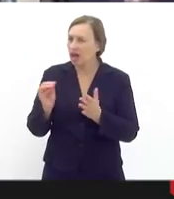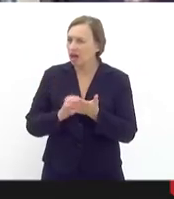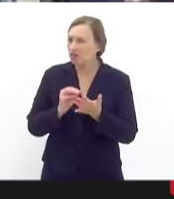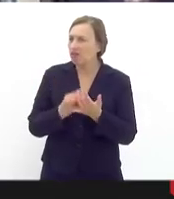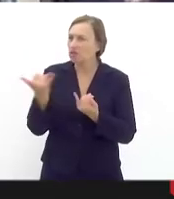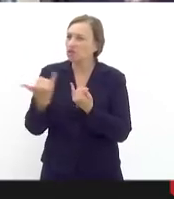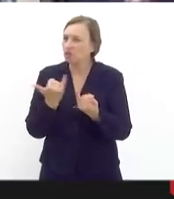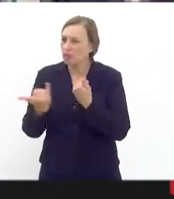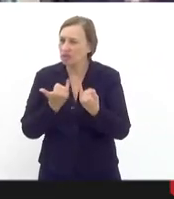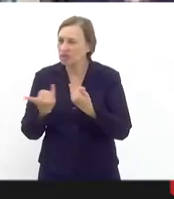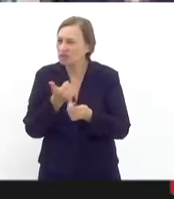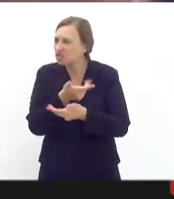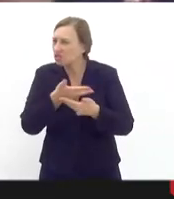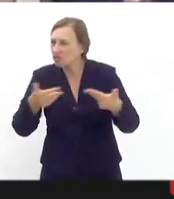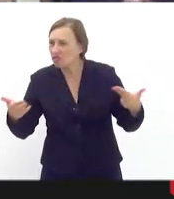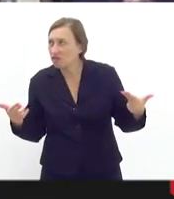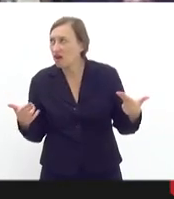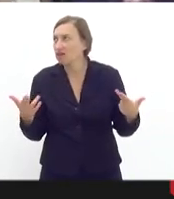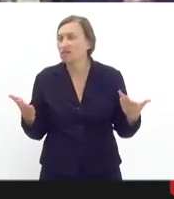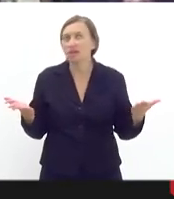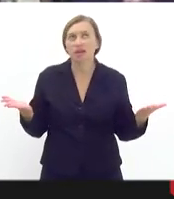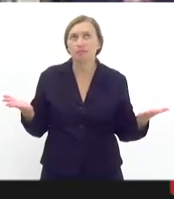é uma série